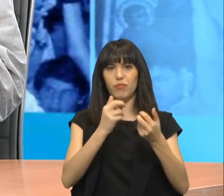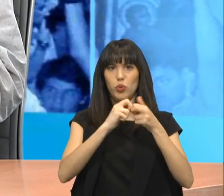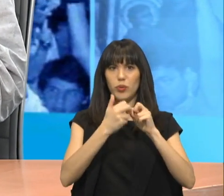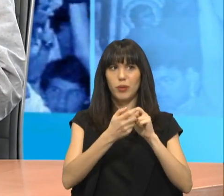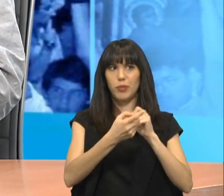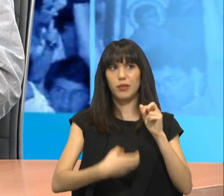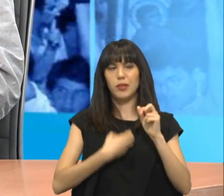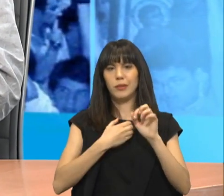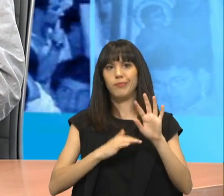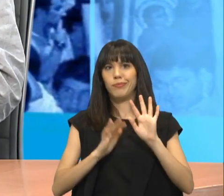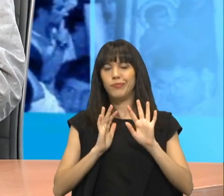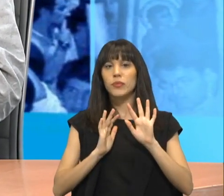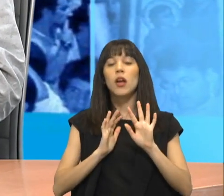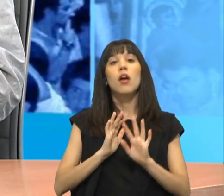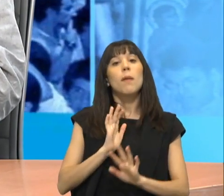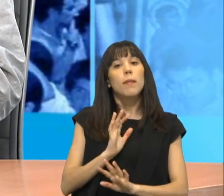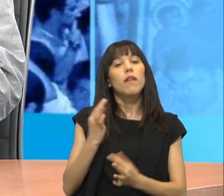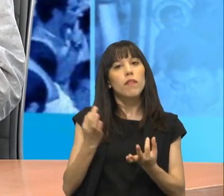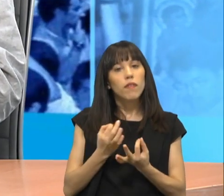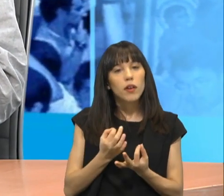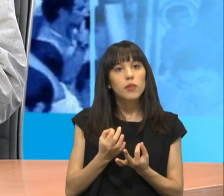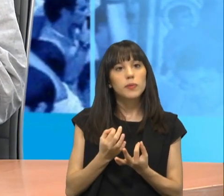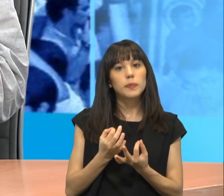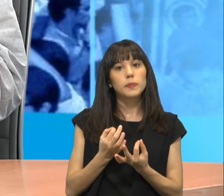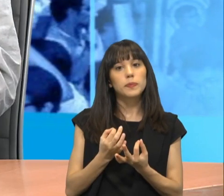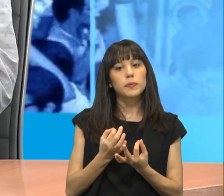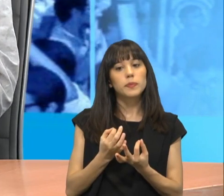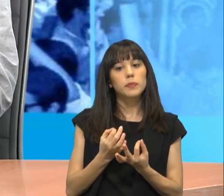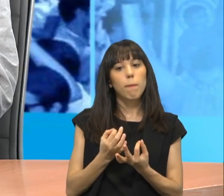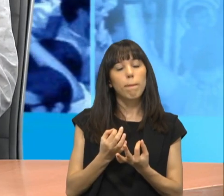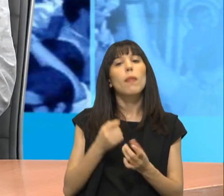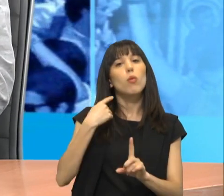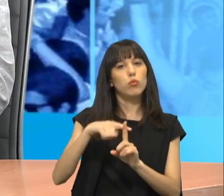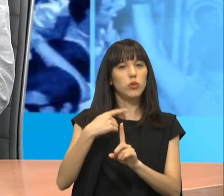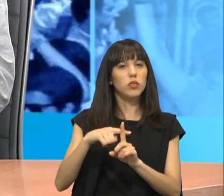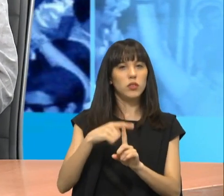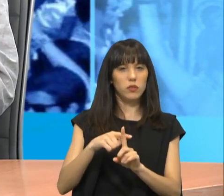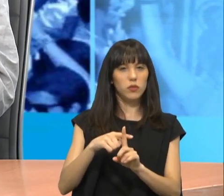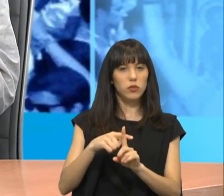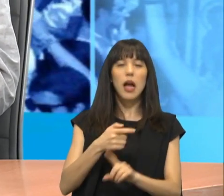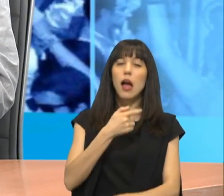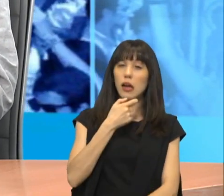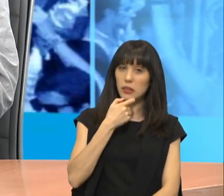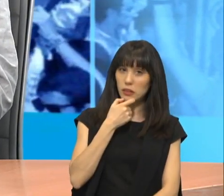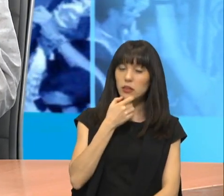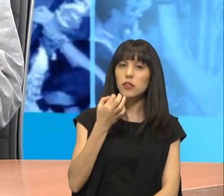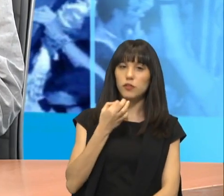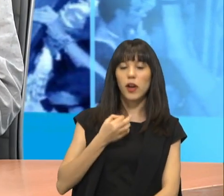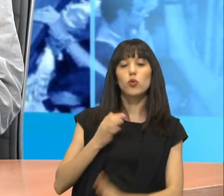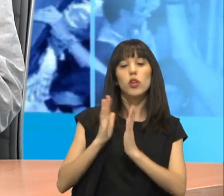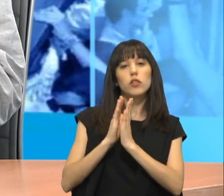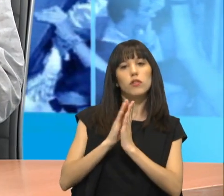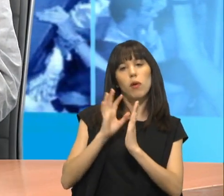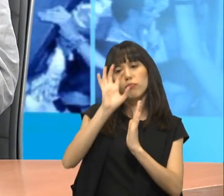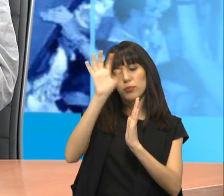Agora, efetivamente aqui, acho que havia um ganho muito, muito grande se efetivamente as dioceses trabalhassem em